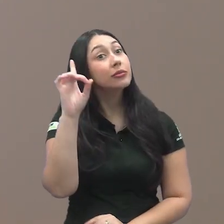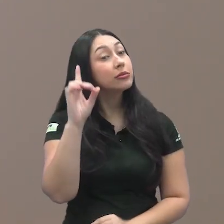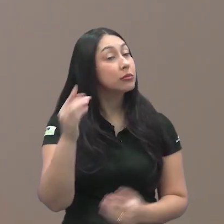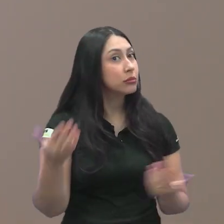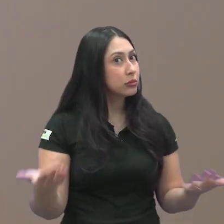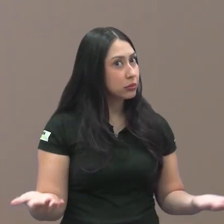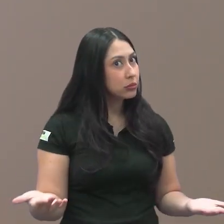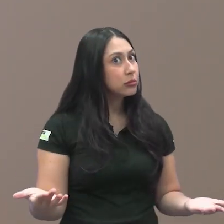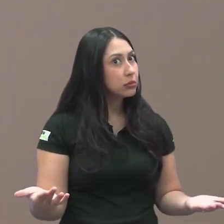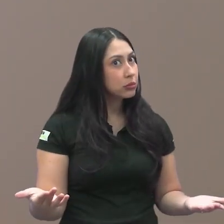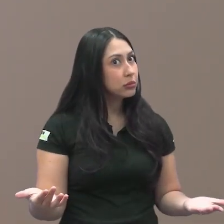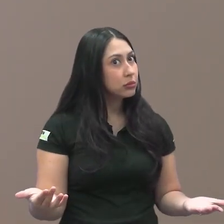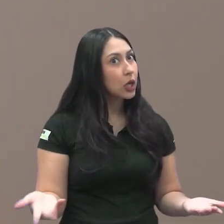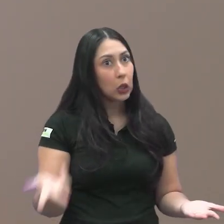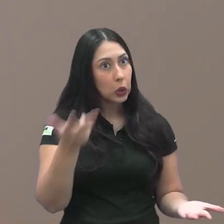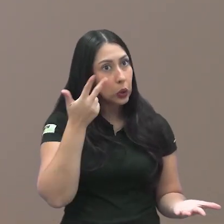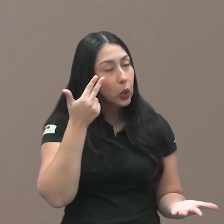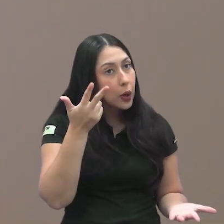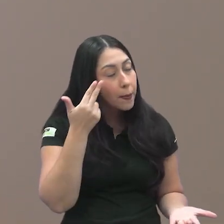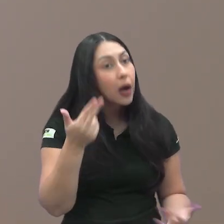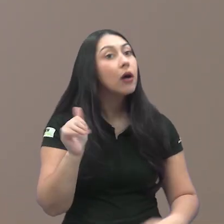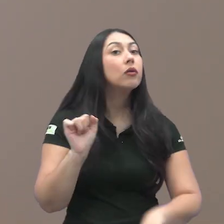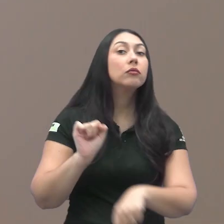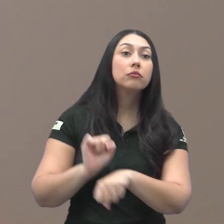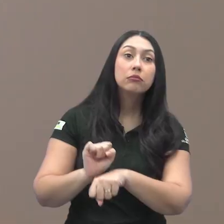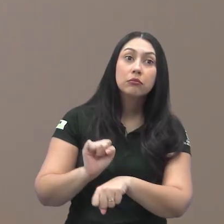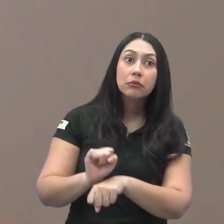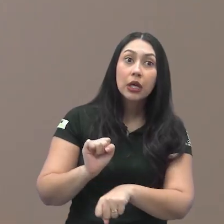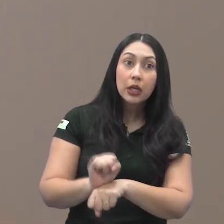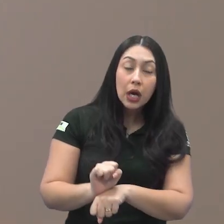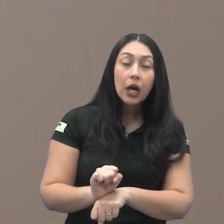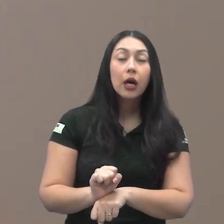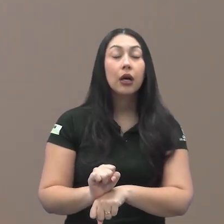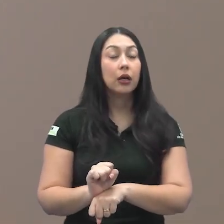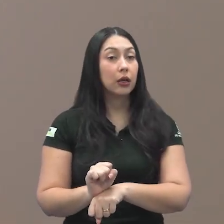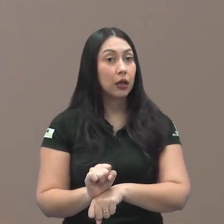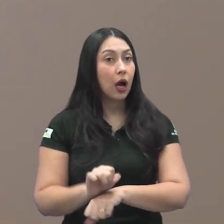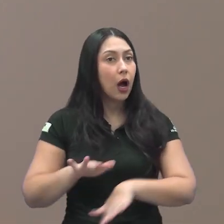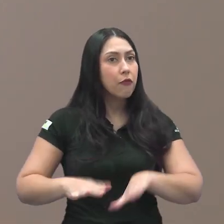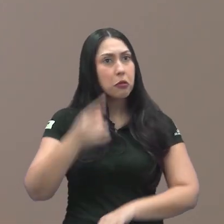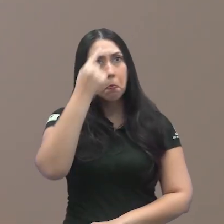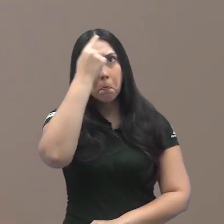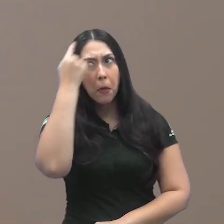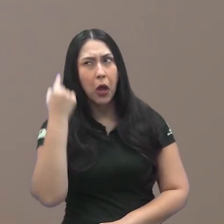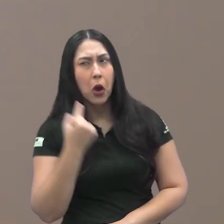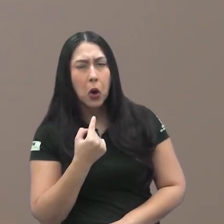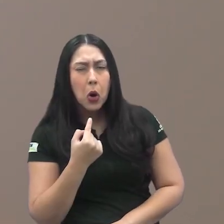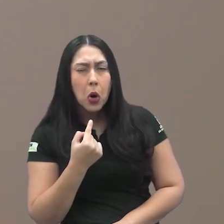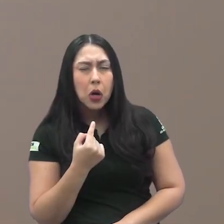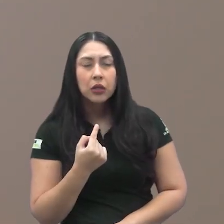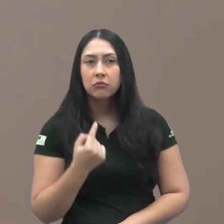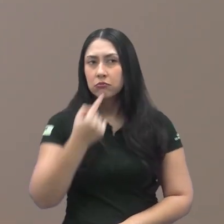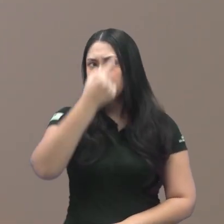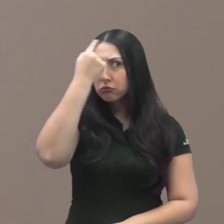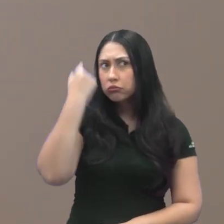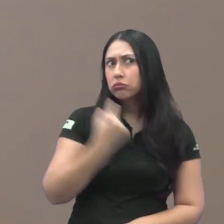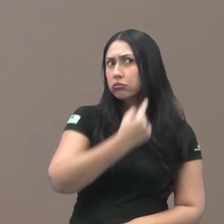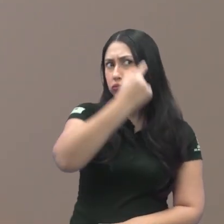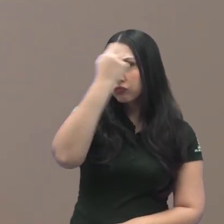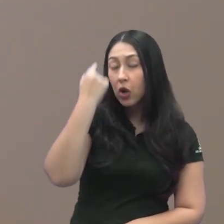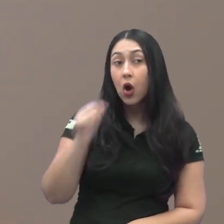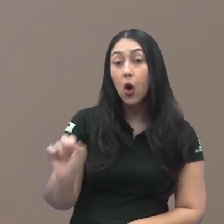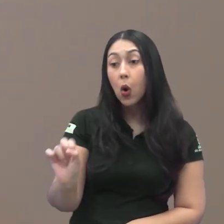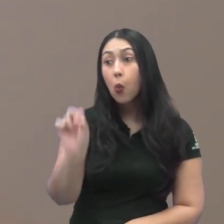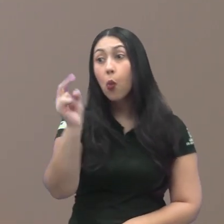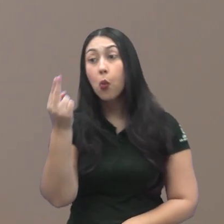hospital? Isso é relativamente comum a gente aguardar, às vezes, alguns minutos, meia hora, algumas horas,